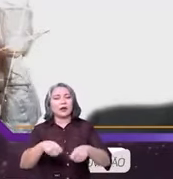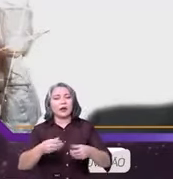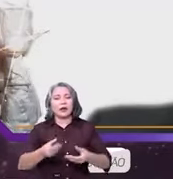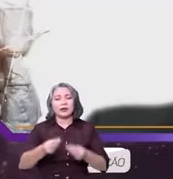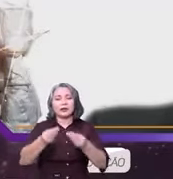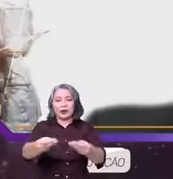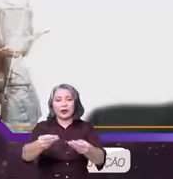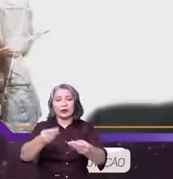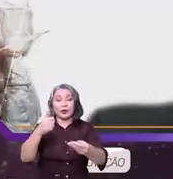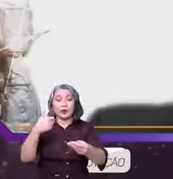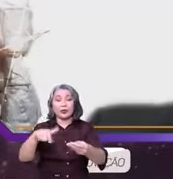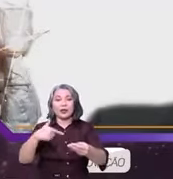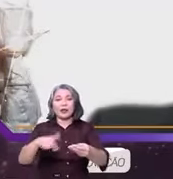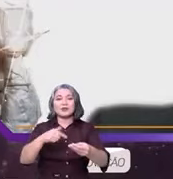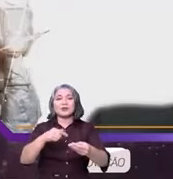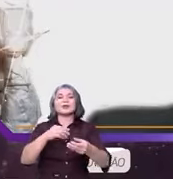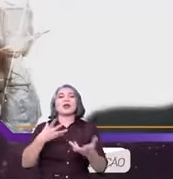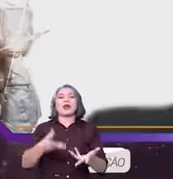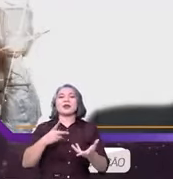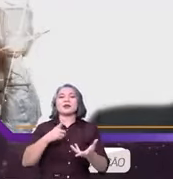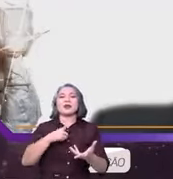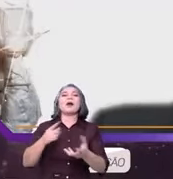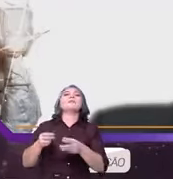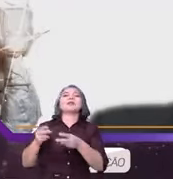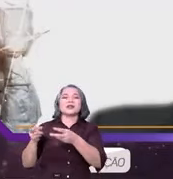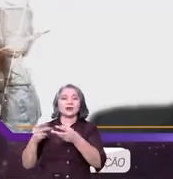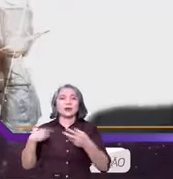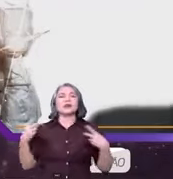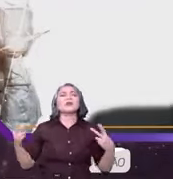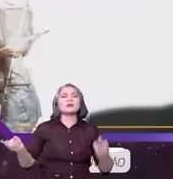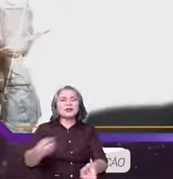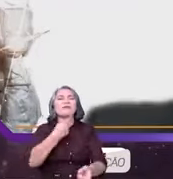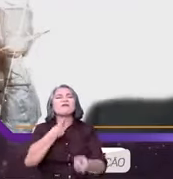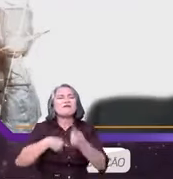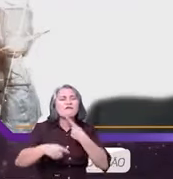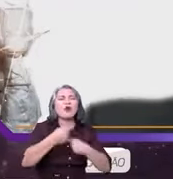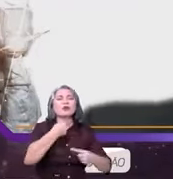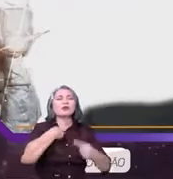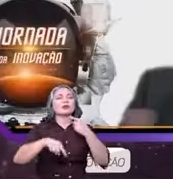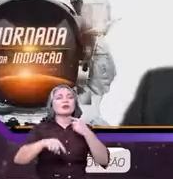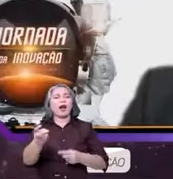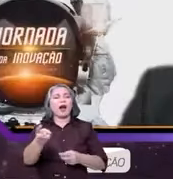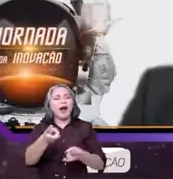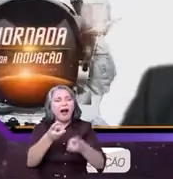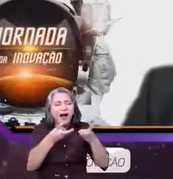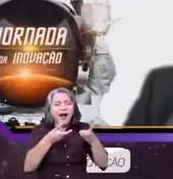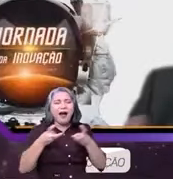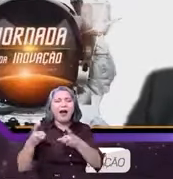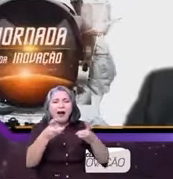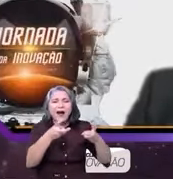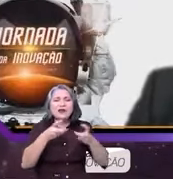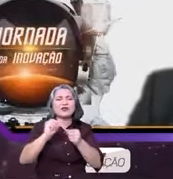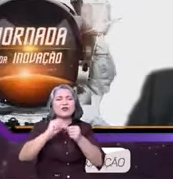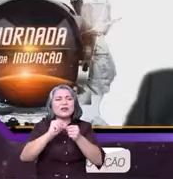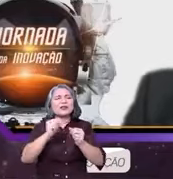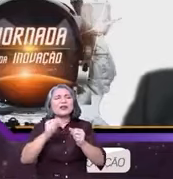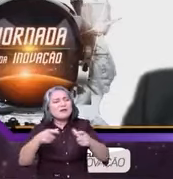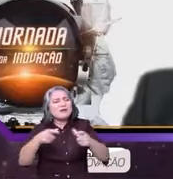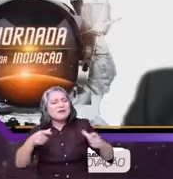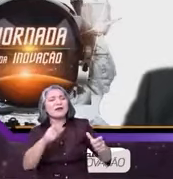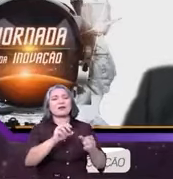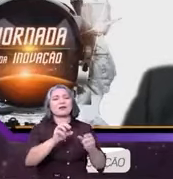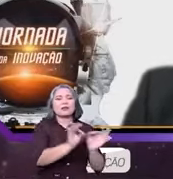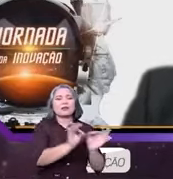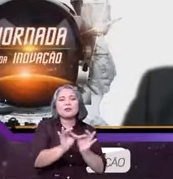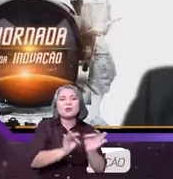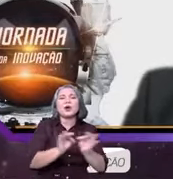Nós mantemos a ambição, mas a entrega fica tão distante que essa ambição fica distante também. Então, grandes projetos, grandes produtos demoram-se muito